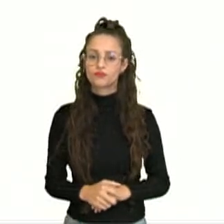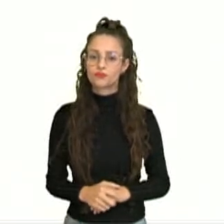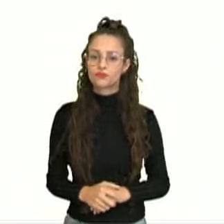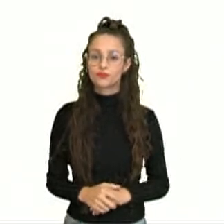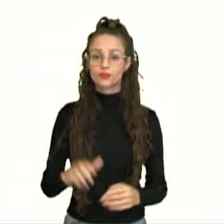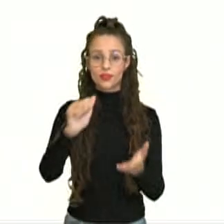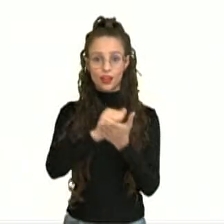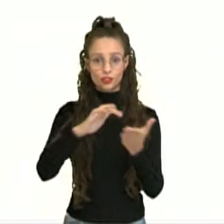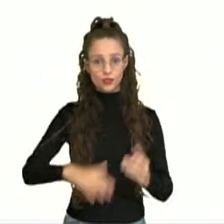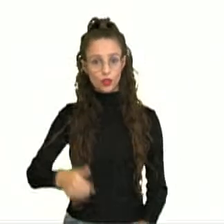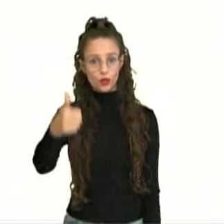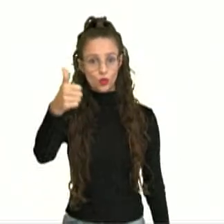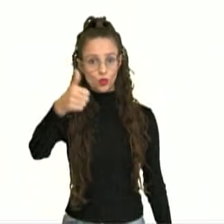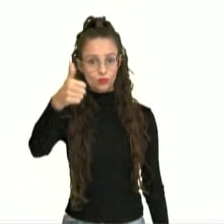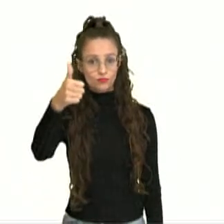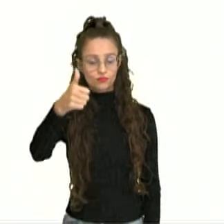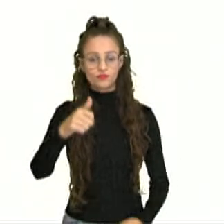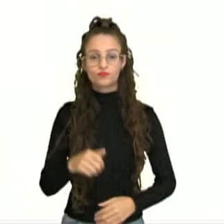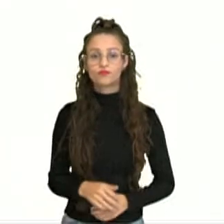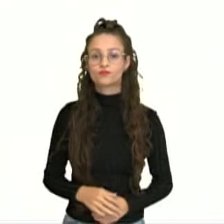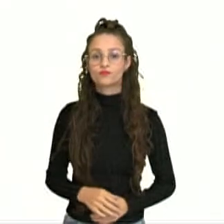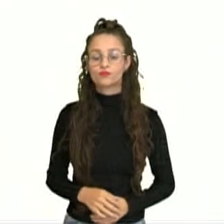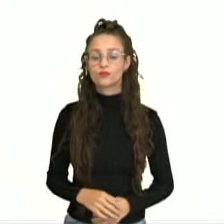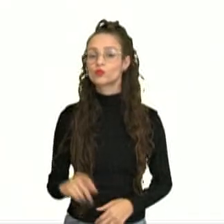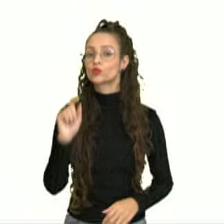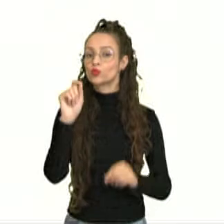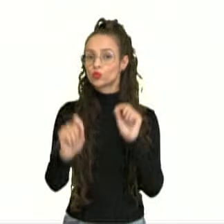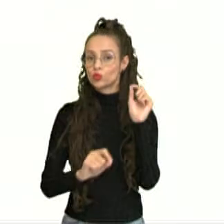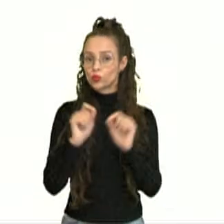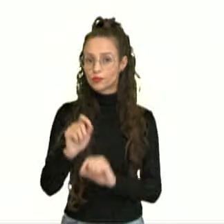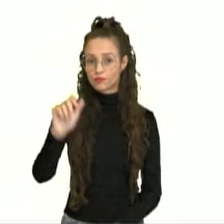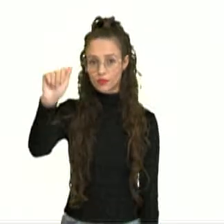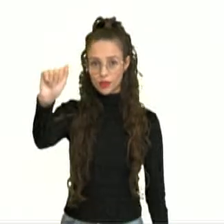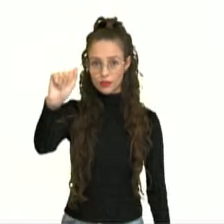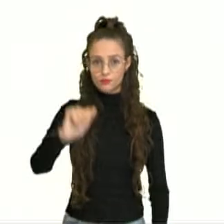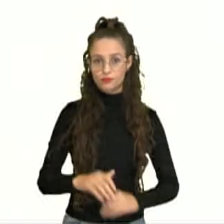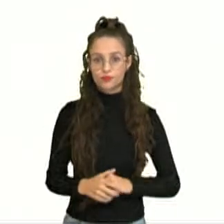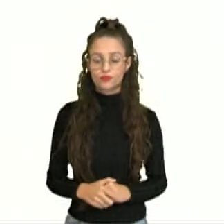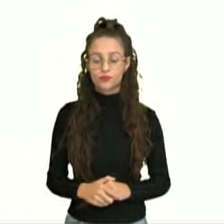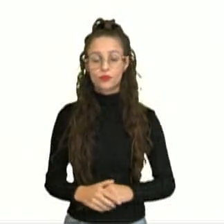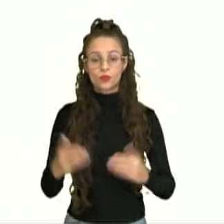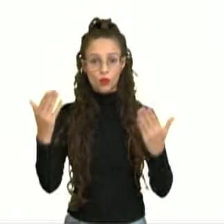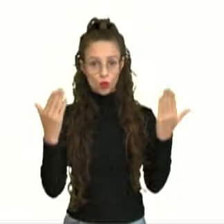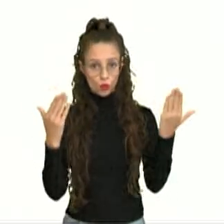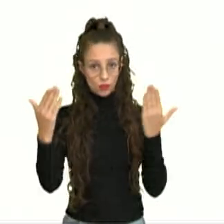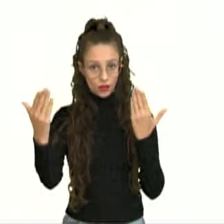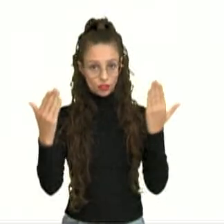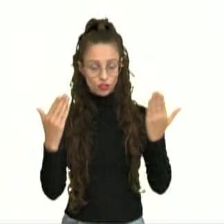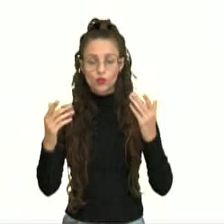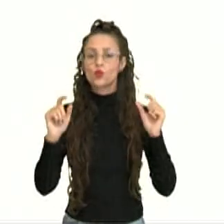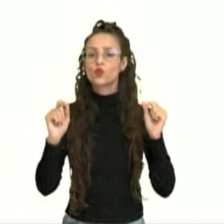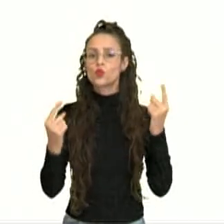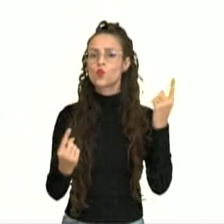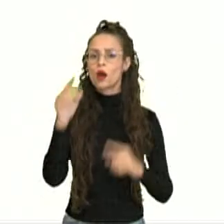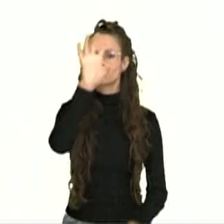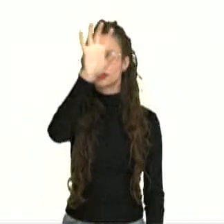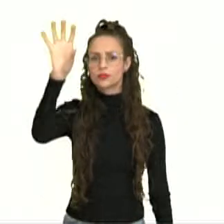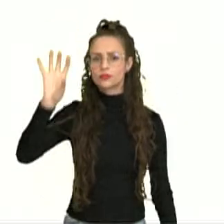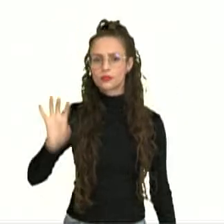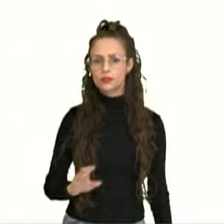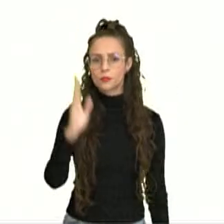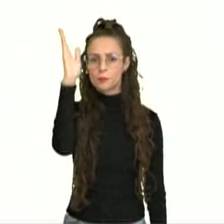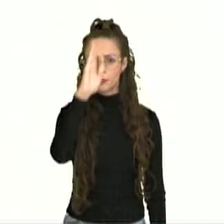A atividade 1 pede o quê? Na letra A. Comparativamente, em que região do país